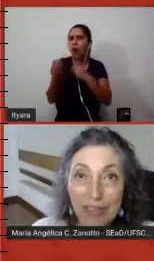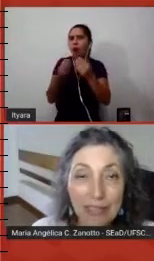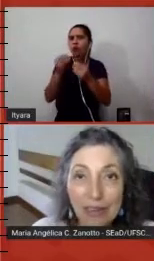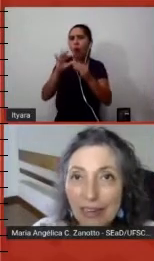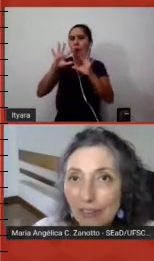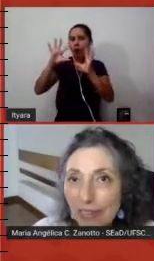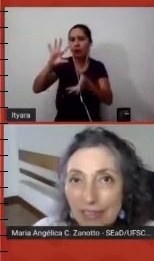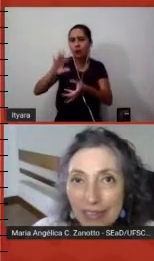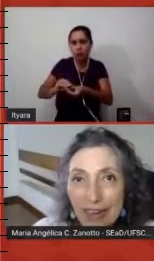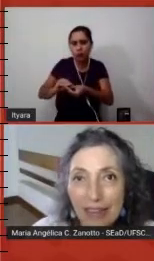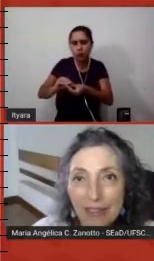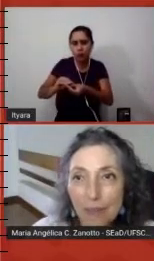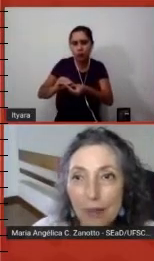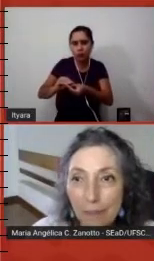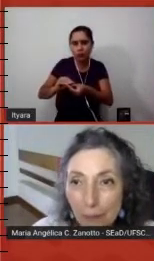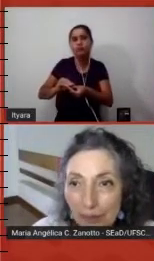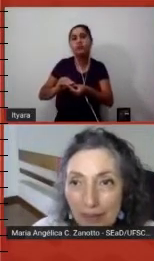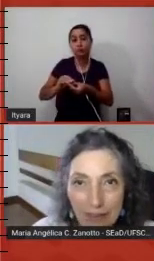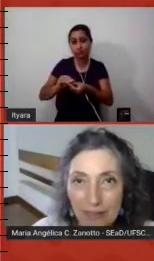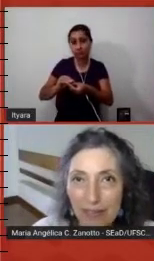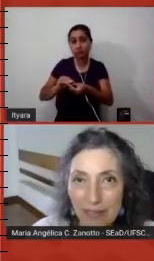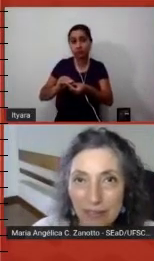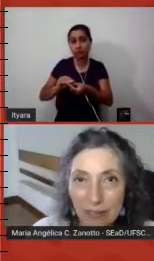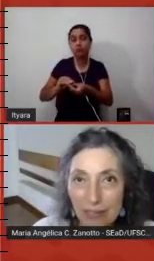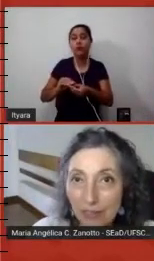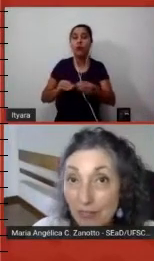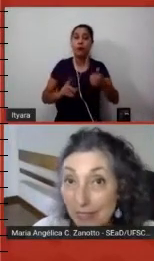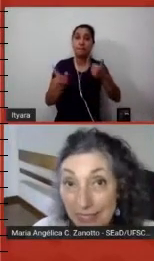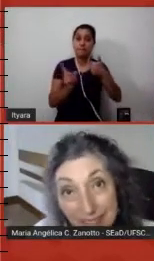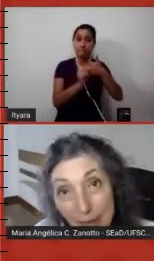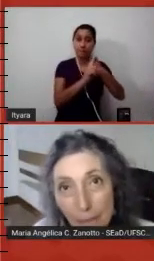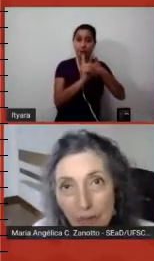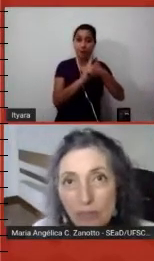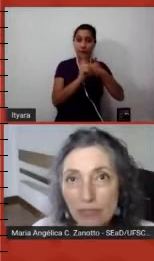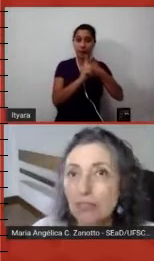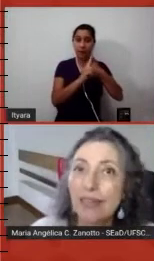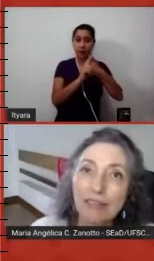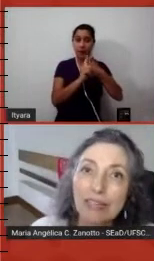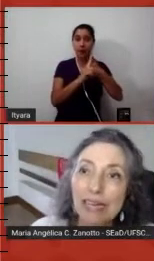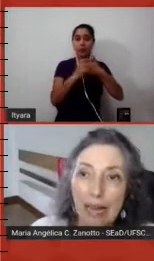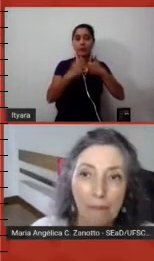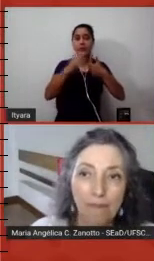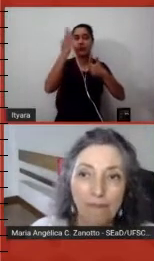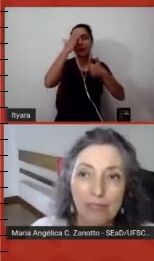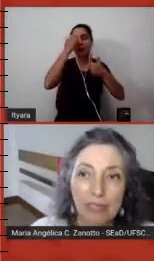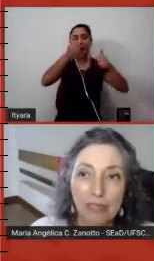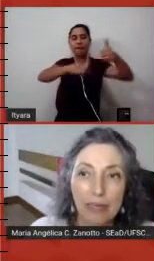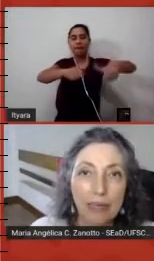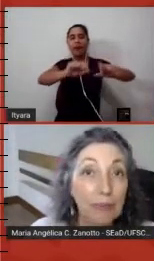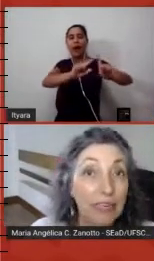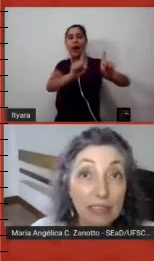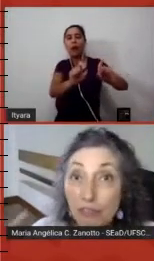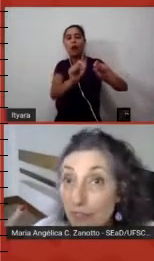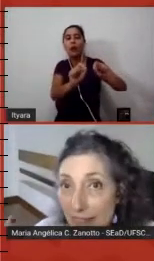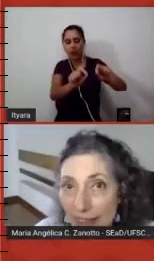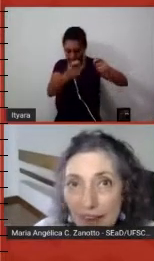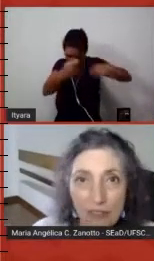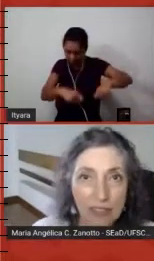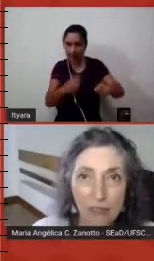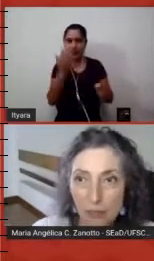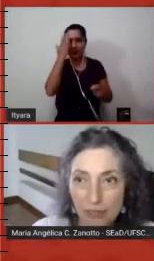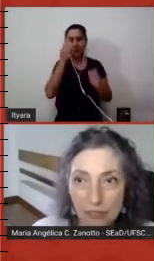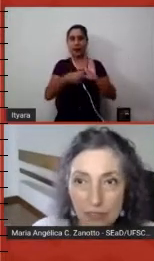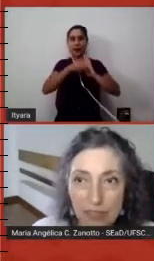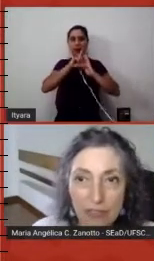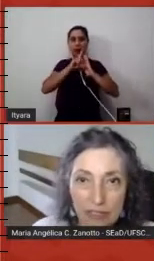formativa? Então, ela vem atrelada a uma primeira questão, que é você tem que saber o que você quer avaliar. E para que